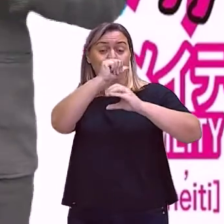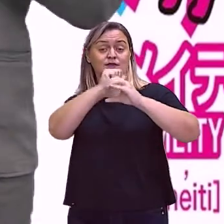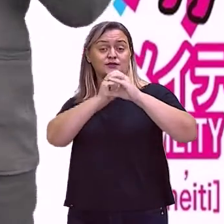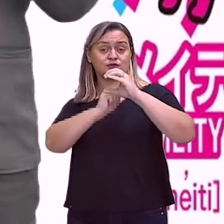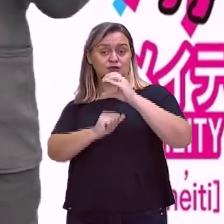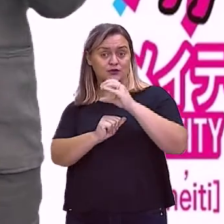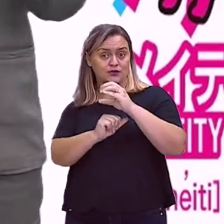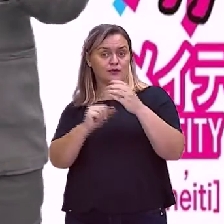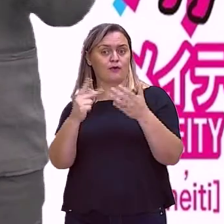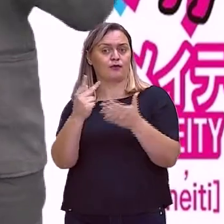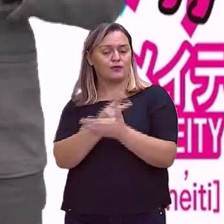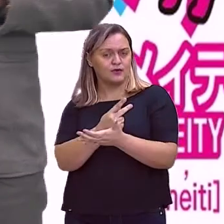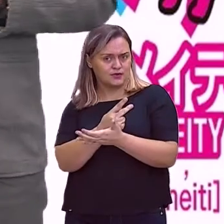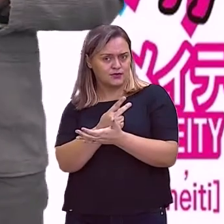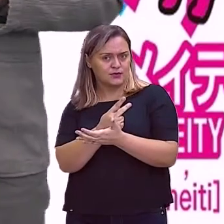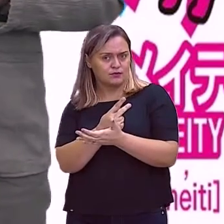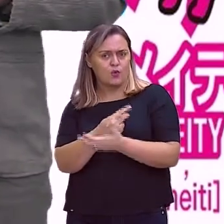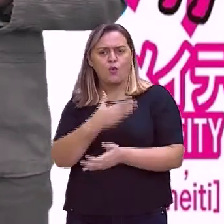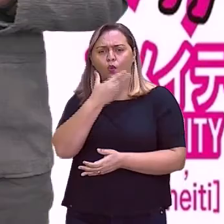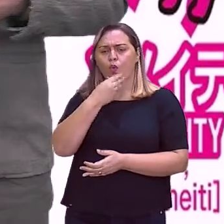ele ressuscita